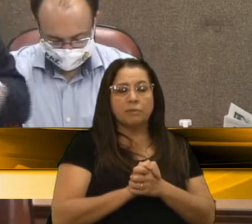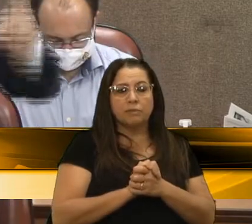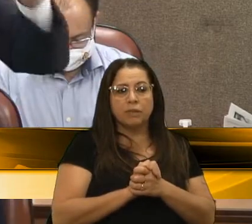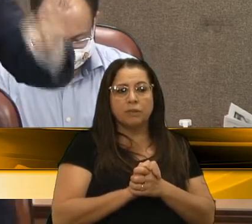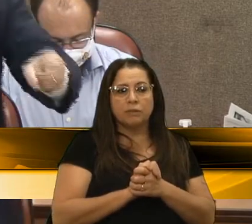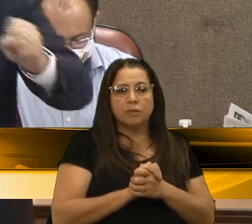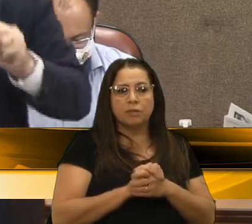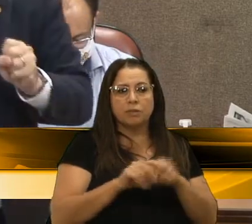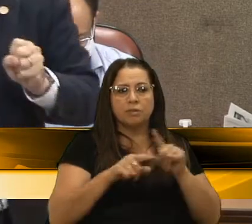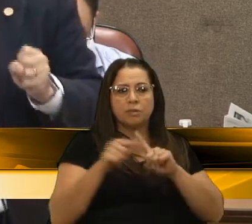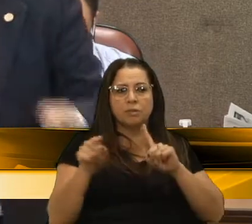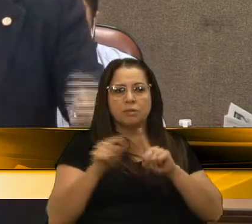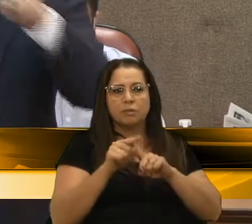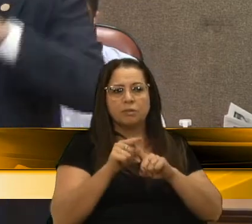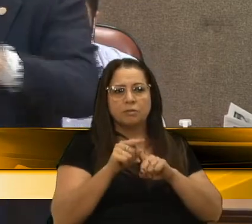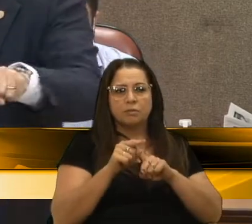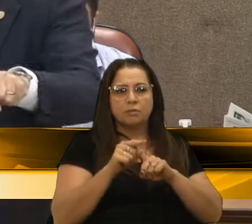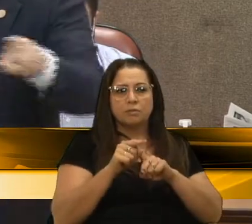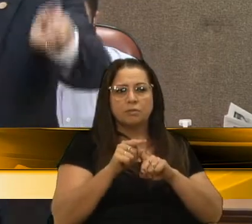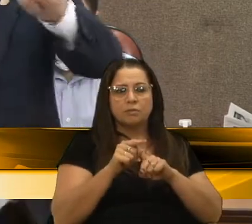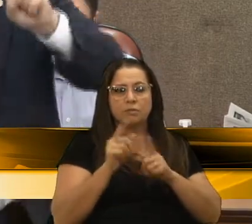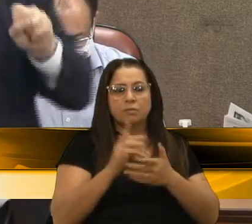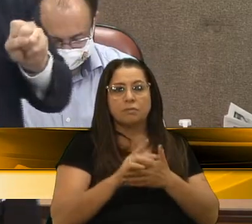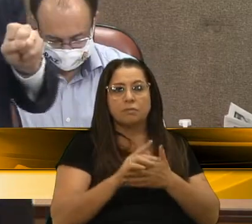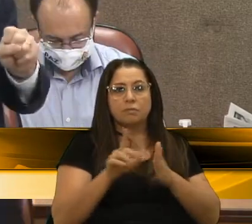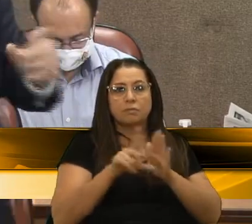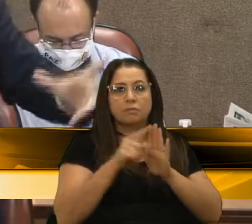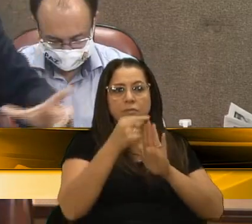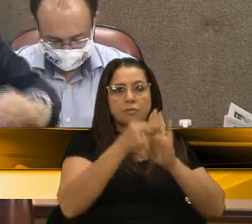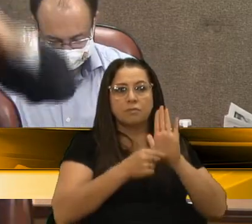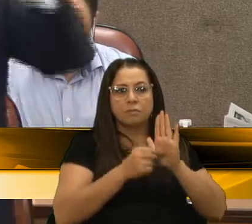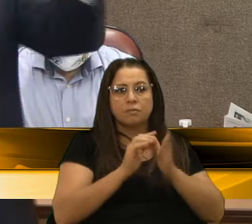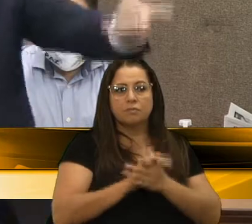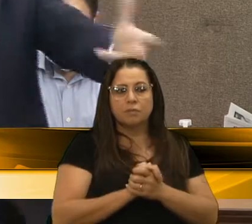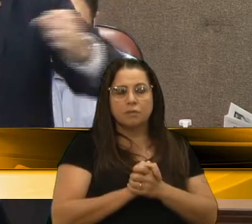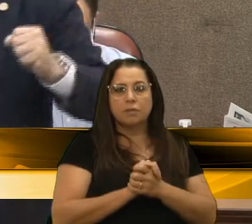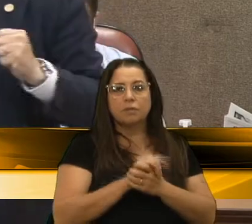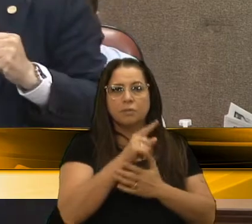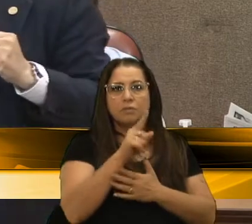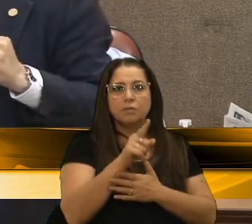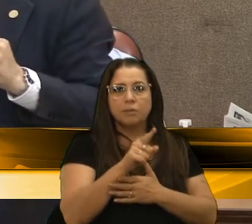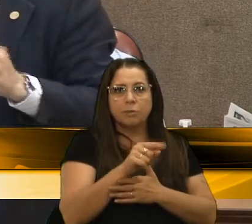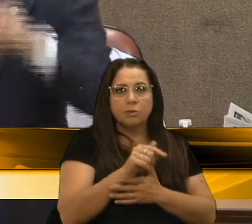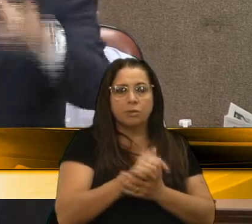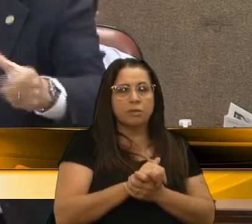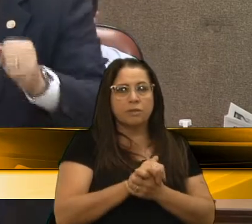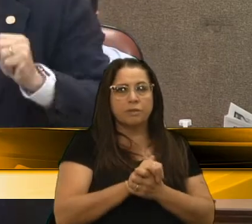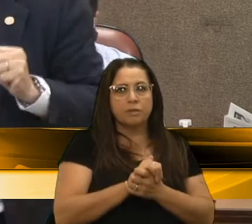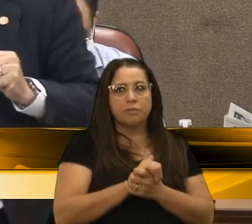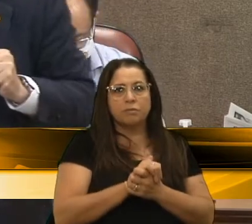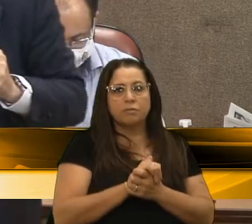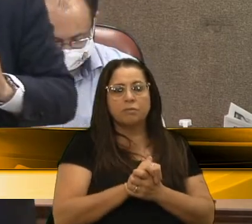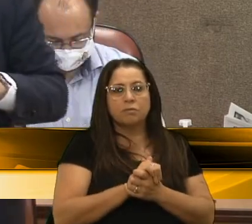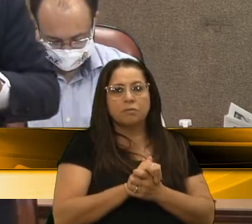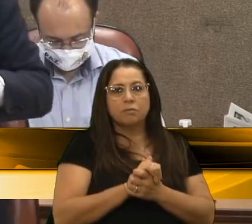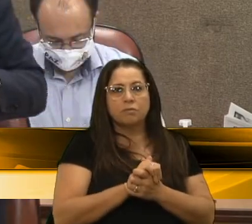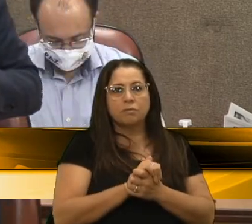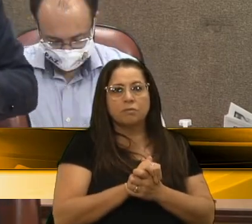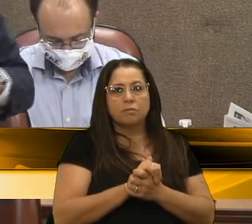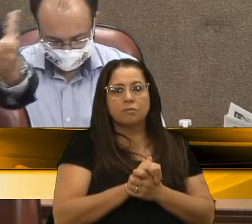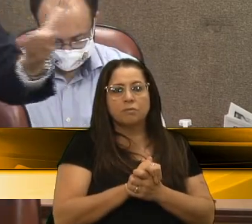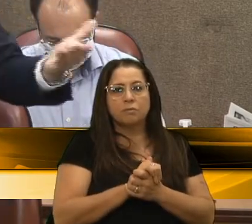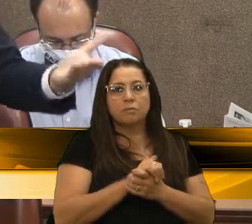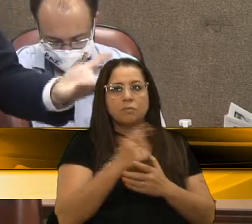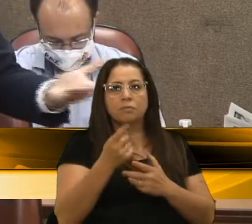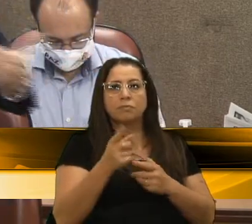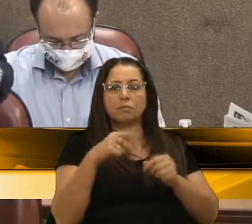Constituição e deve ser pago, mas até isso a legislação federal, para encostar recursos para os estados, proibiu.